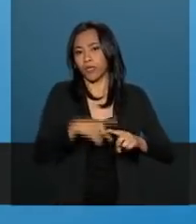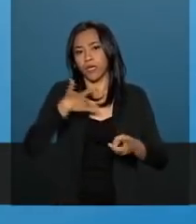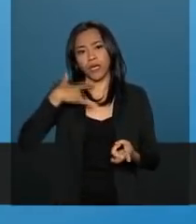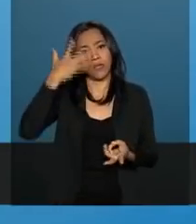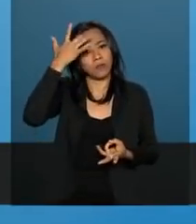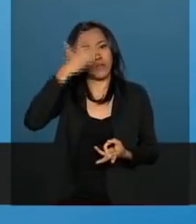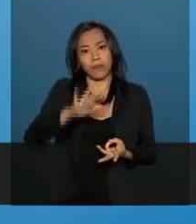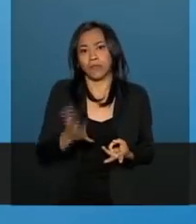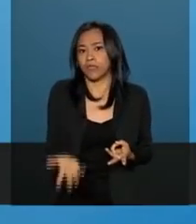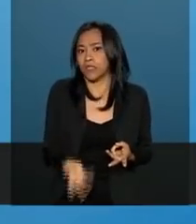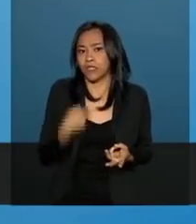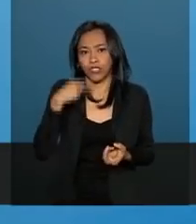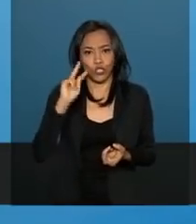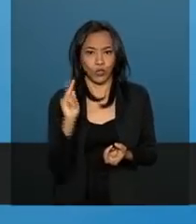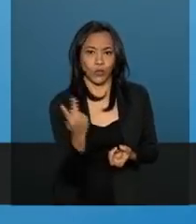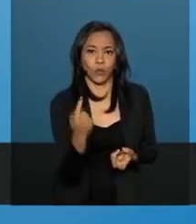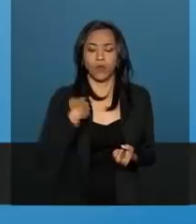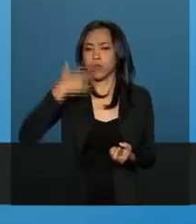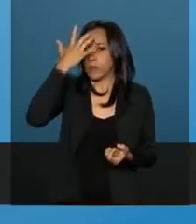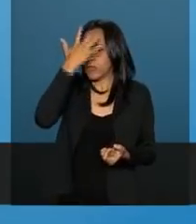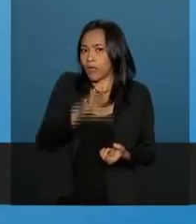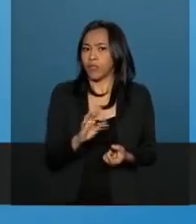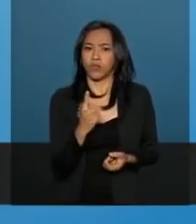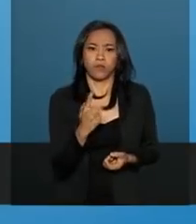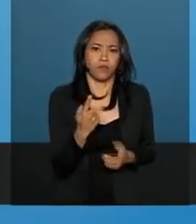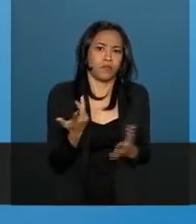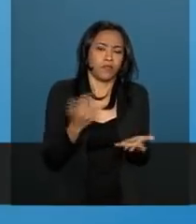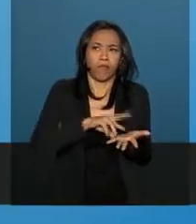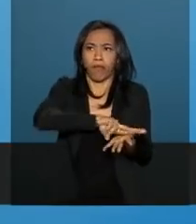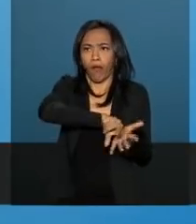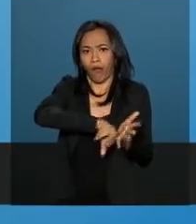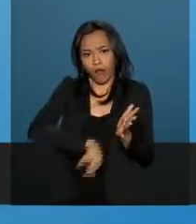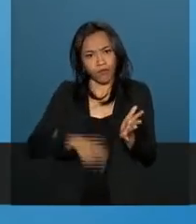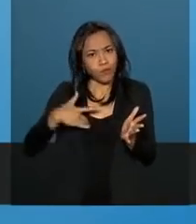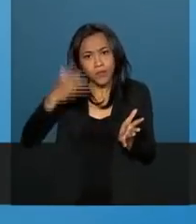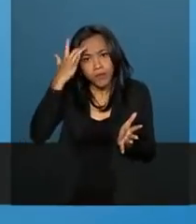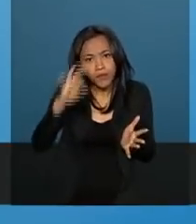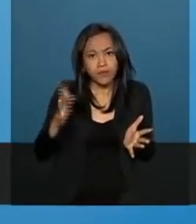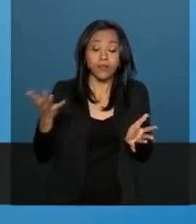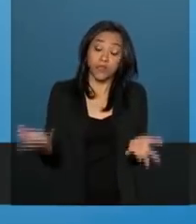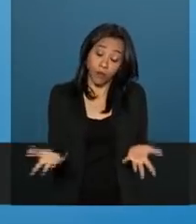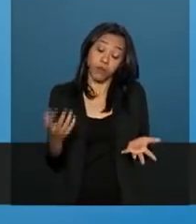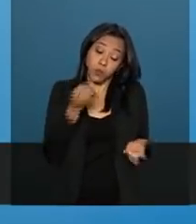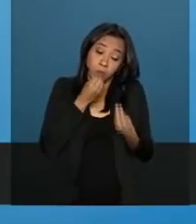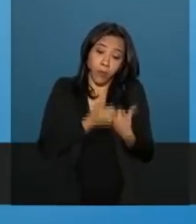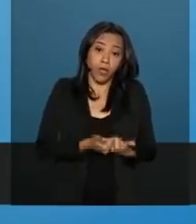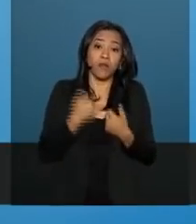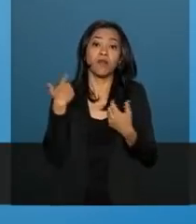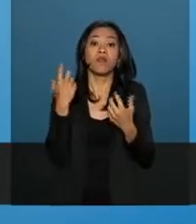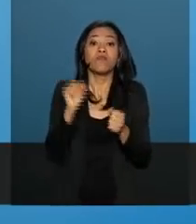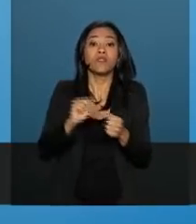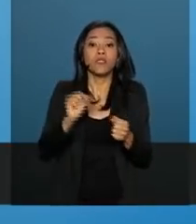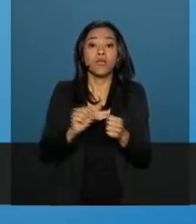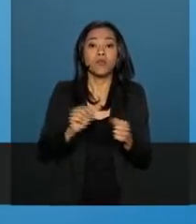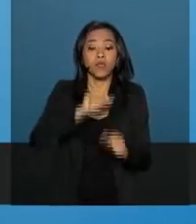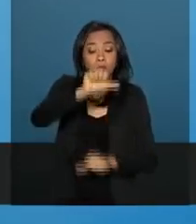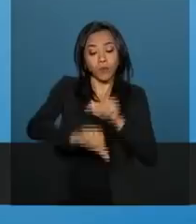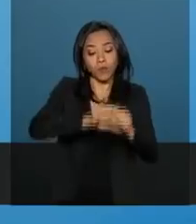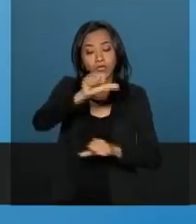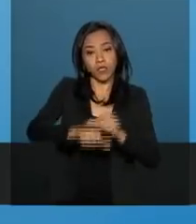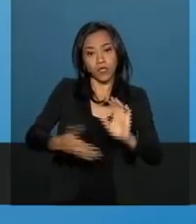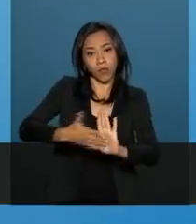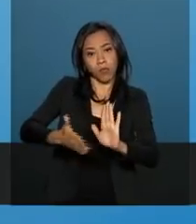sabia história, não sabia geografia, etc. Foi muito bem. Fizemos a reforma do ensino médio, os senhores e as senhoras